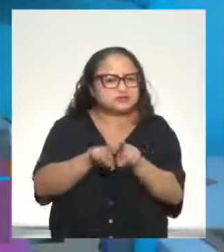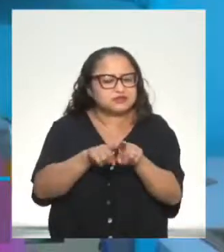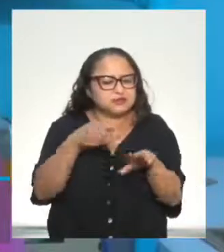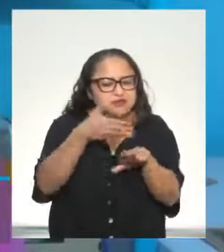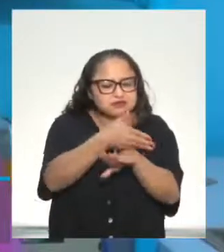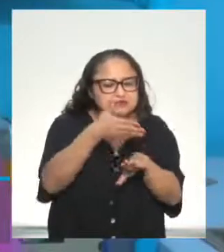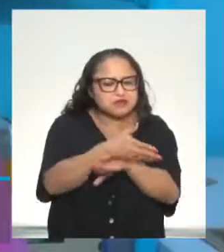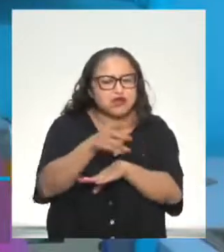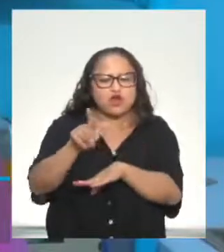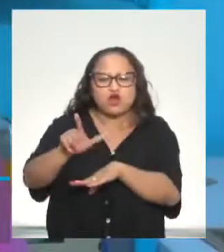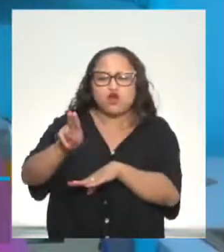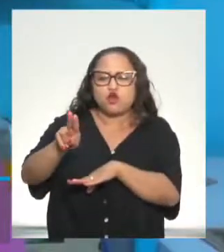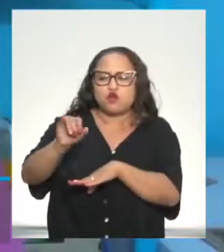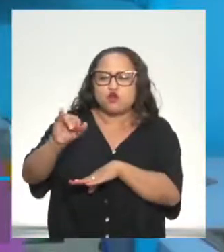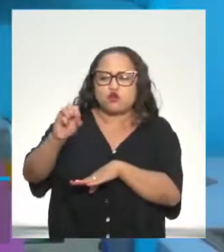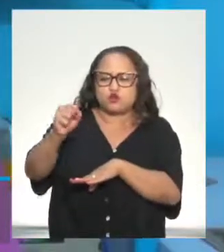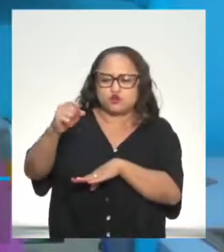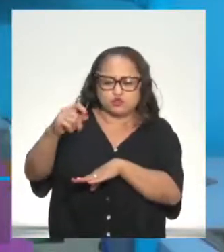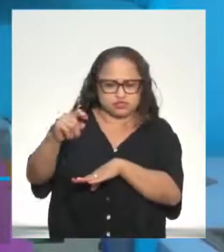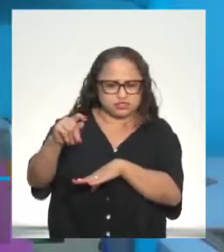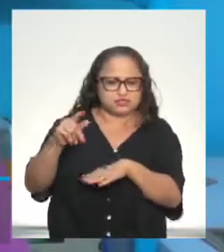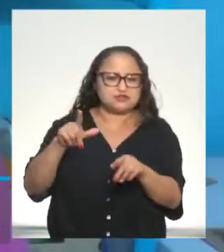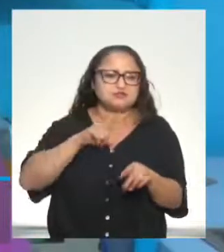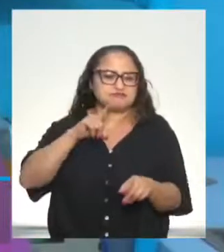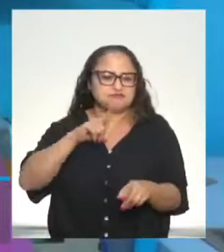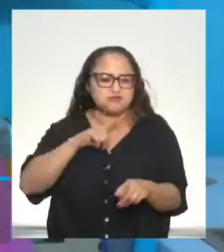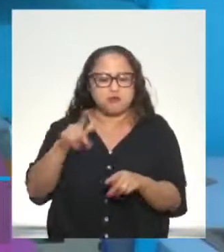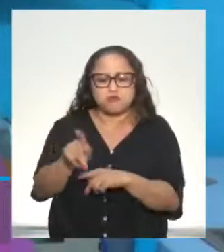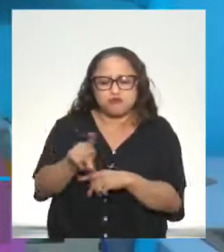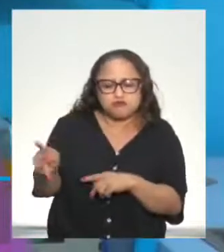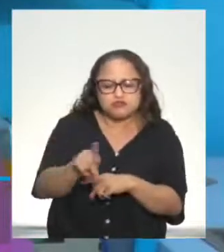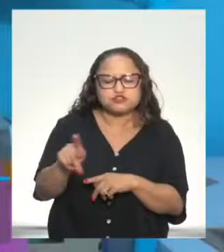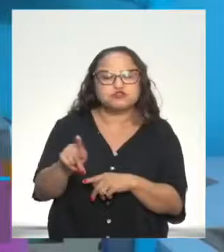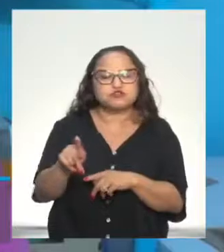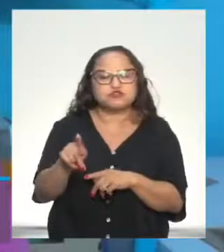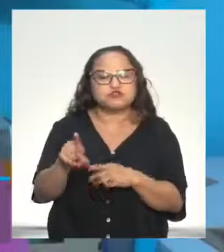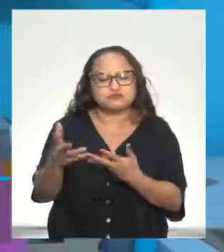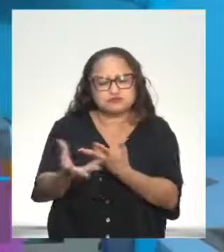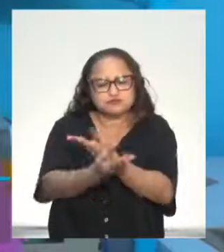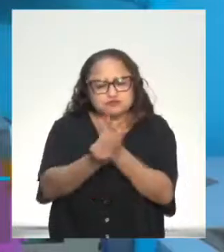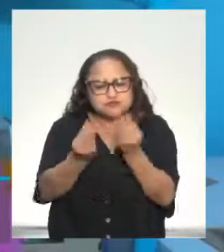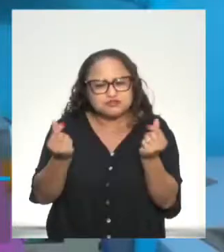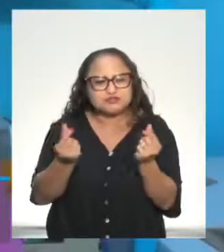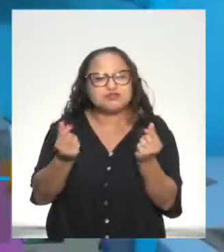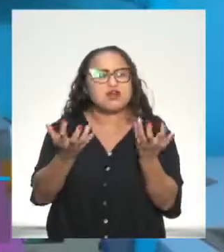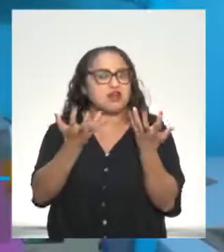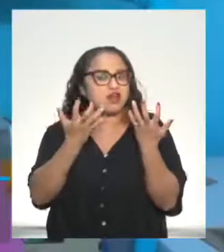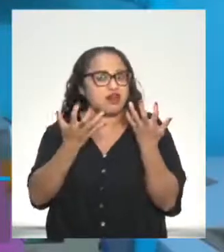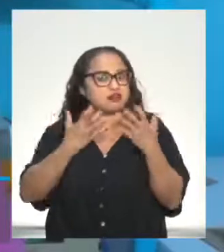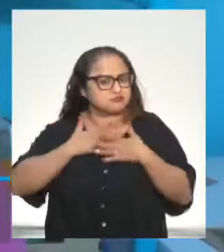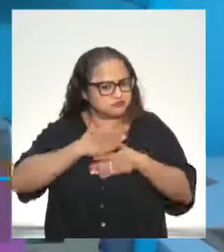Luiz Fernando Junqueira está prestigiando. A professora Simone Cássio falou que ela quer chipar de qualquer jeito